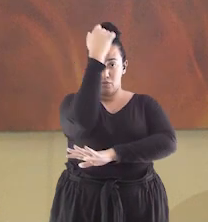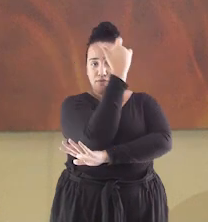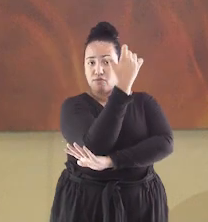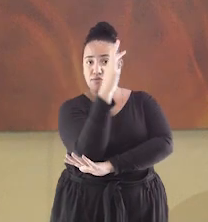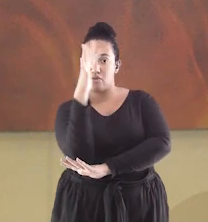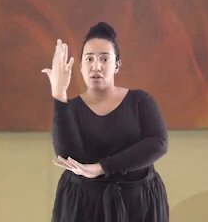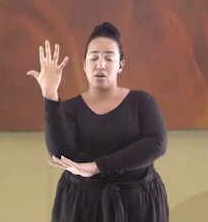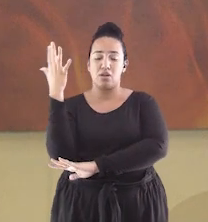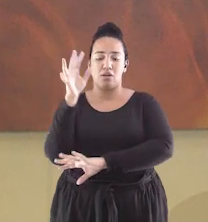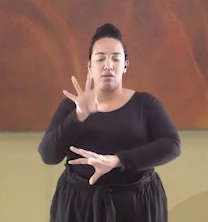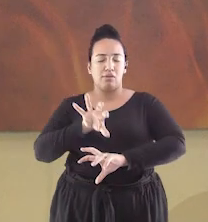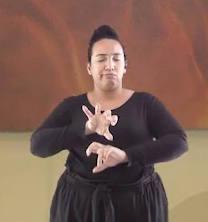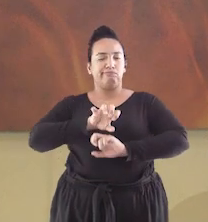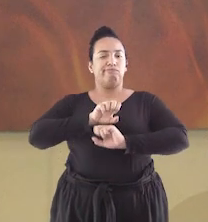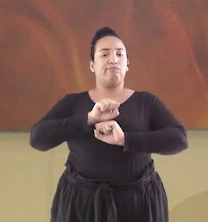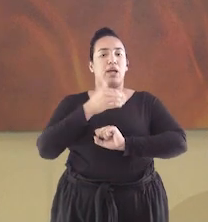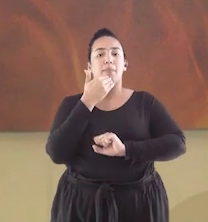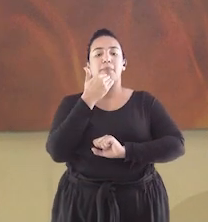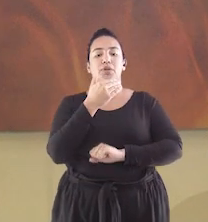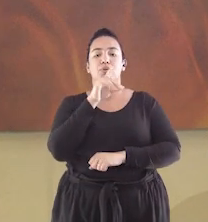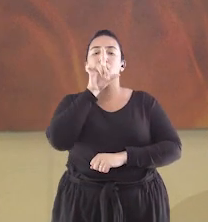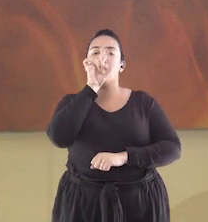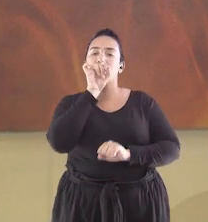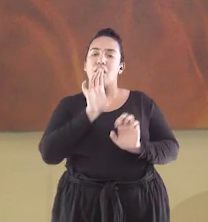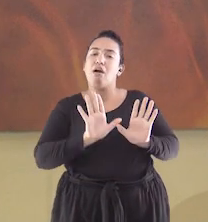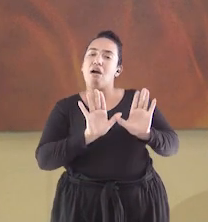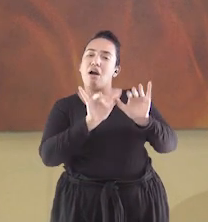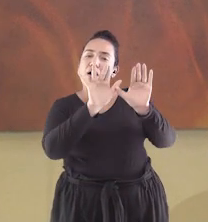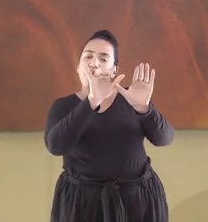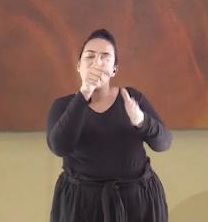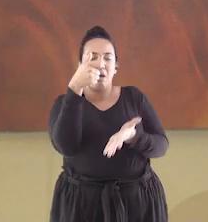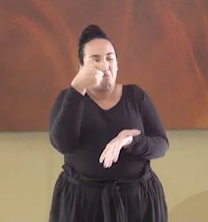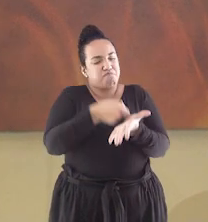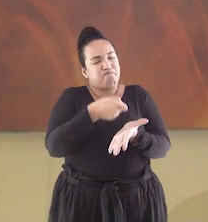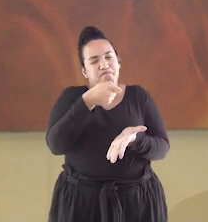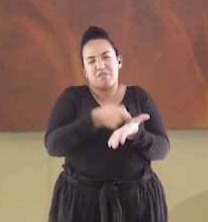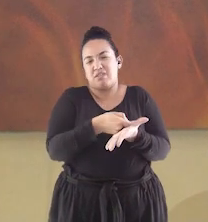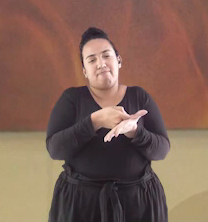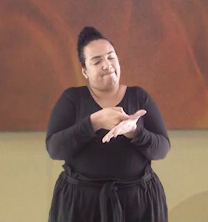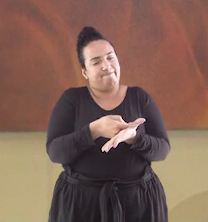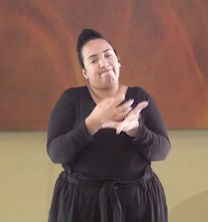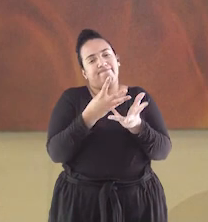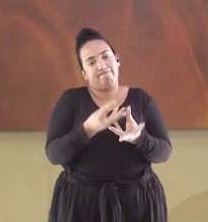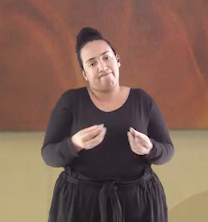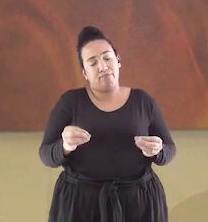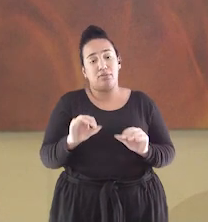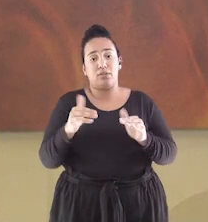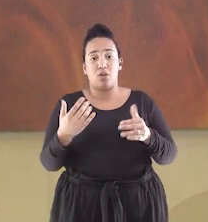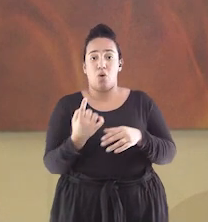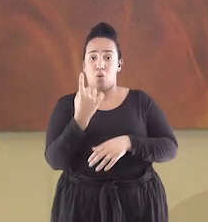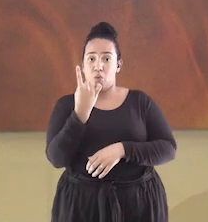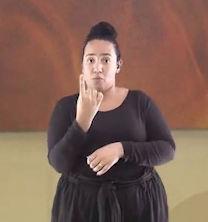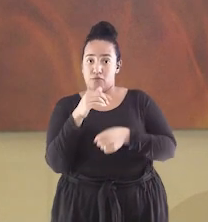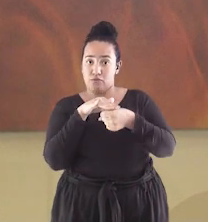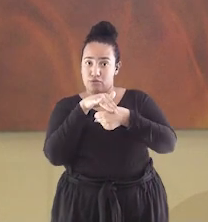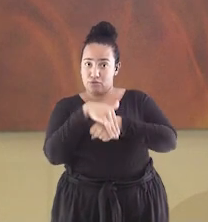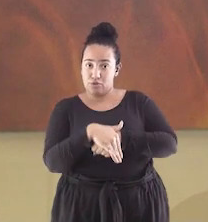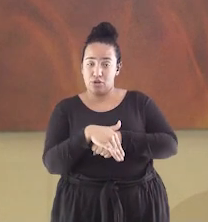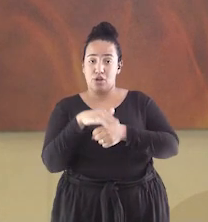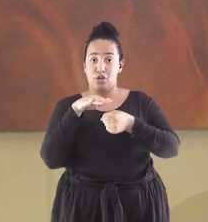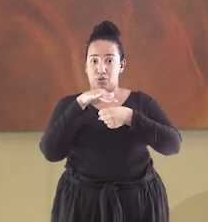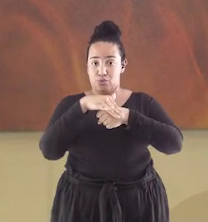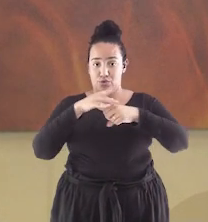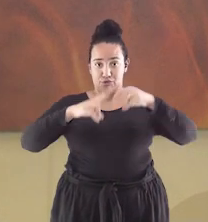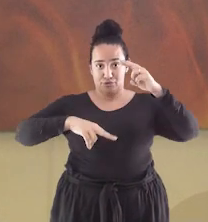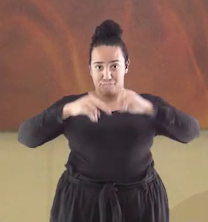dessa situação e pediram ao Pássaro de Fogo que desse uma trégua na condenação. Por isso, uma vez por ano, na noite de São